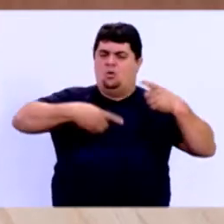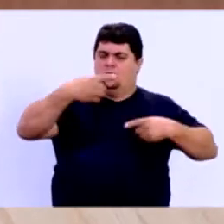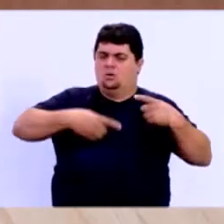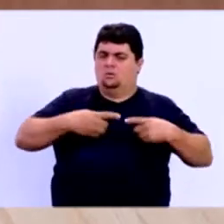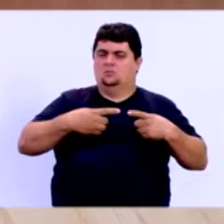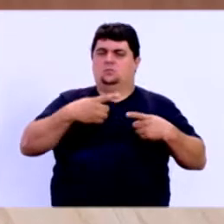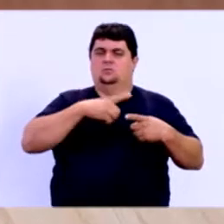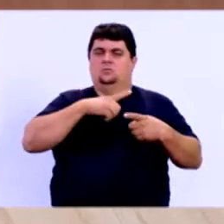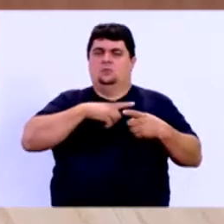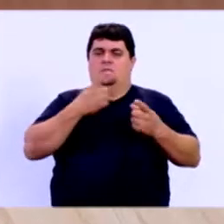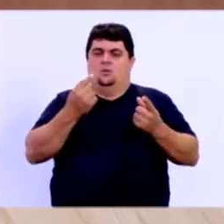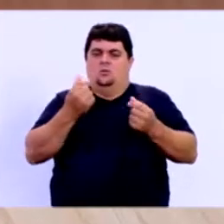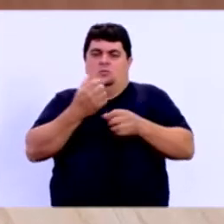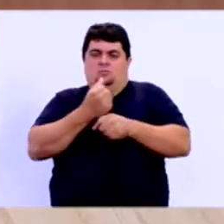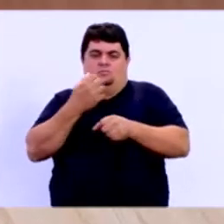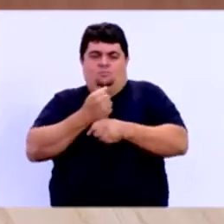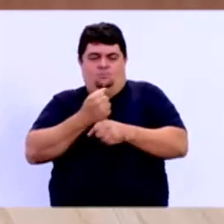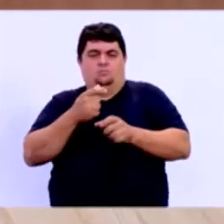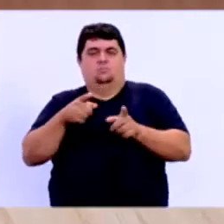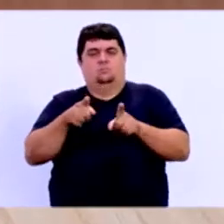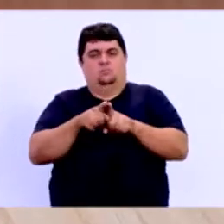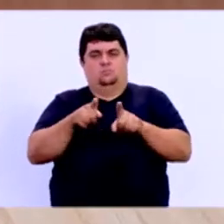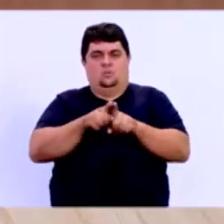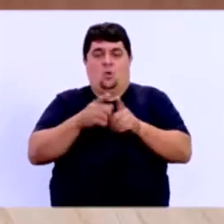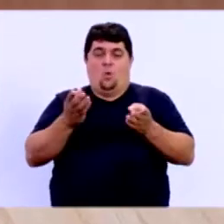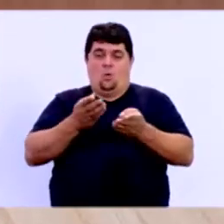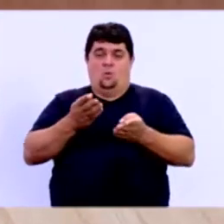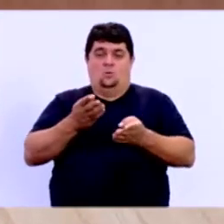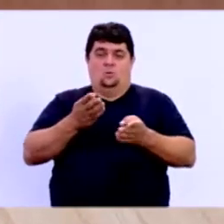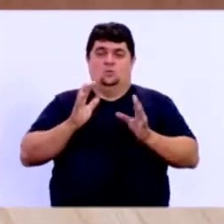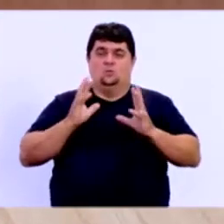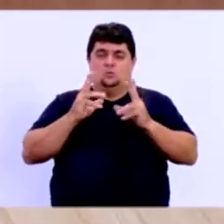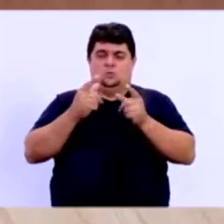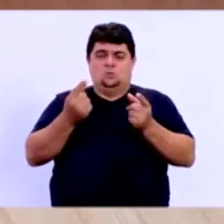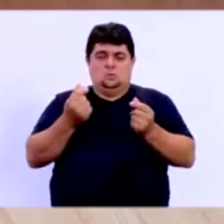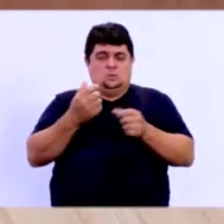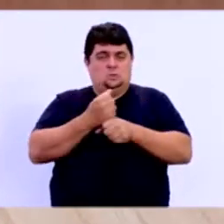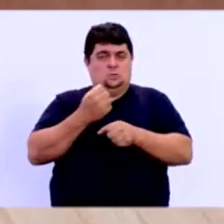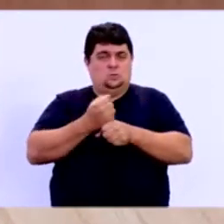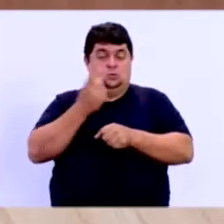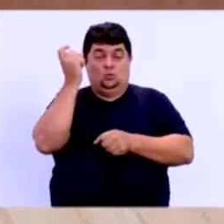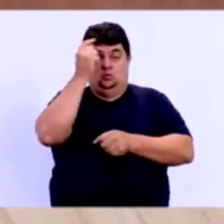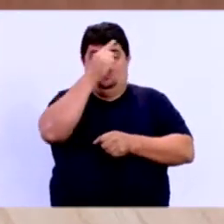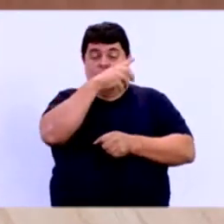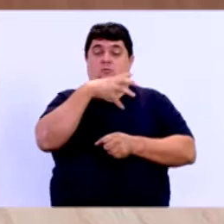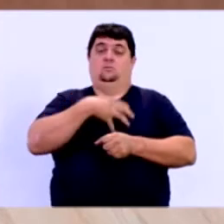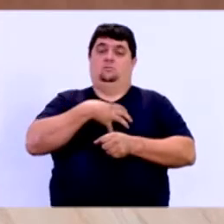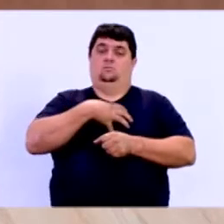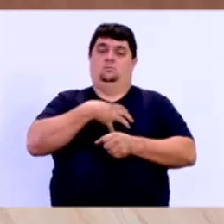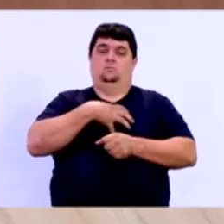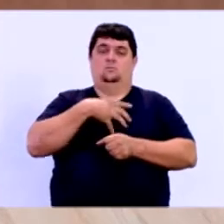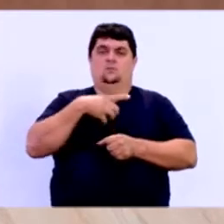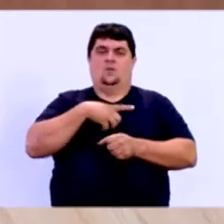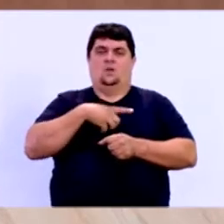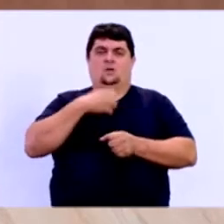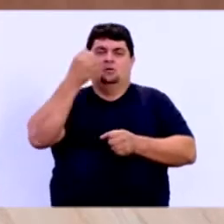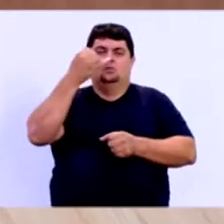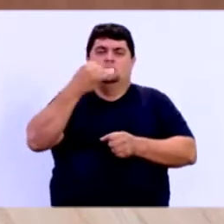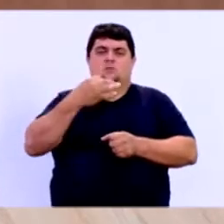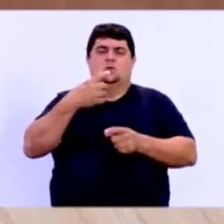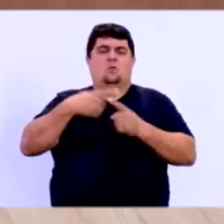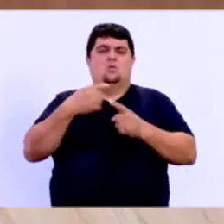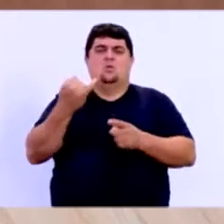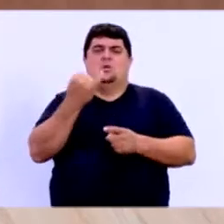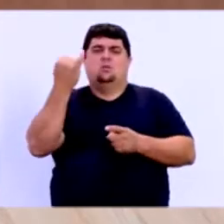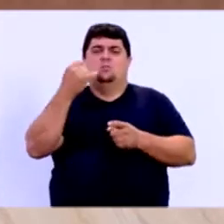né, afetam a economia. Nós estamos vivendo um momento da nossa economia muito particular. Então, falar da importância